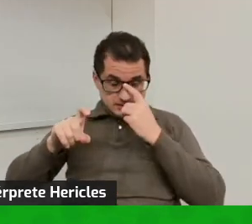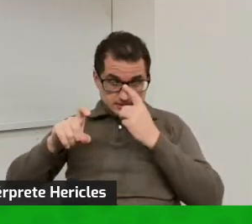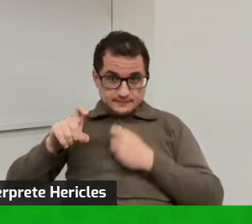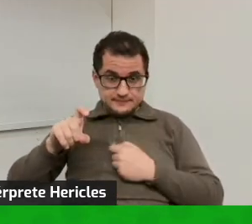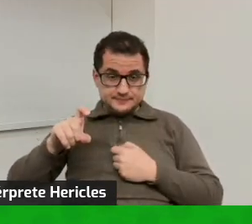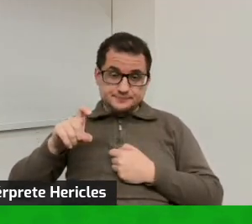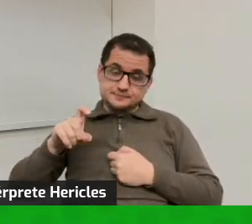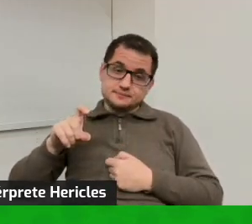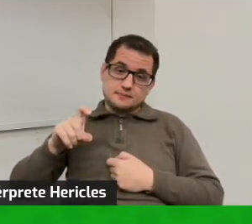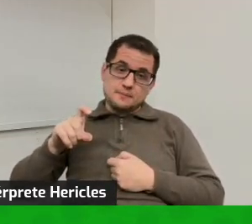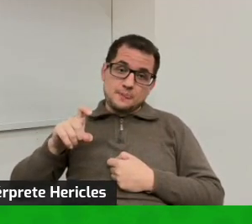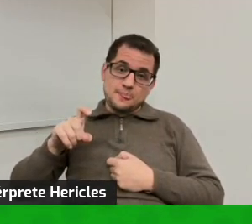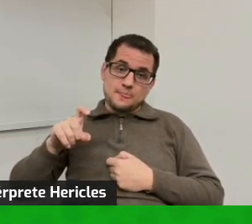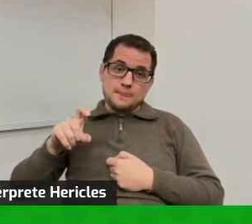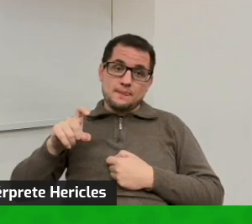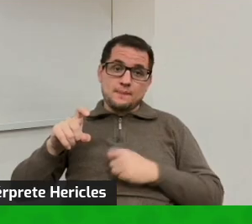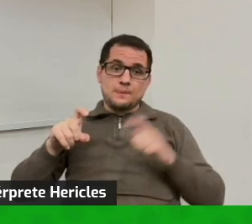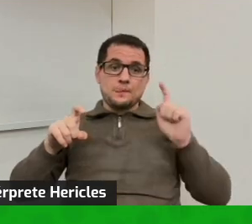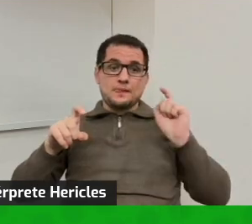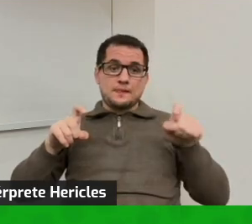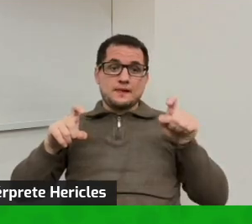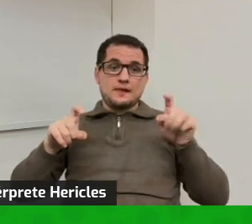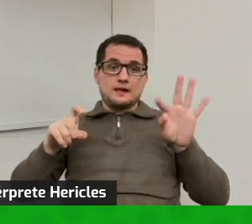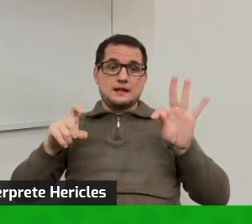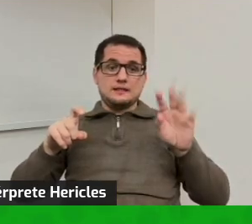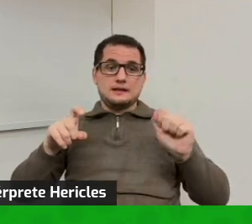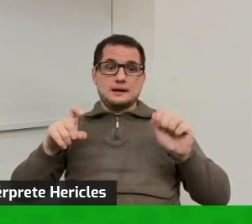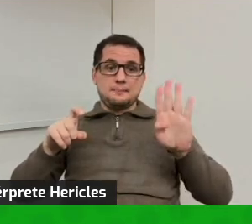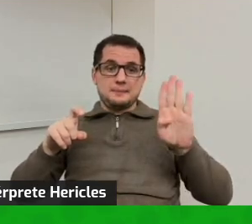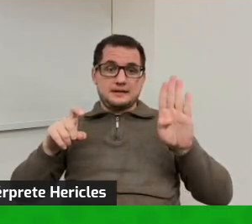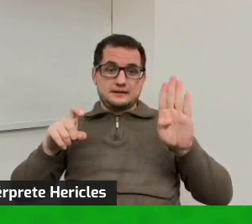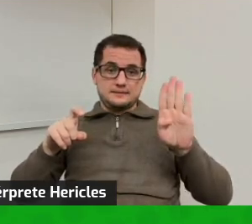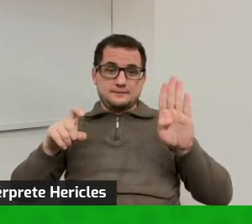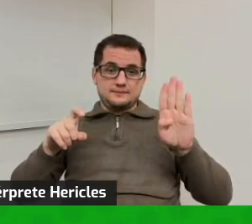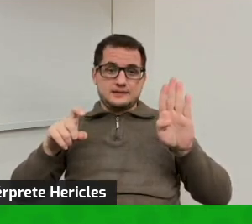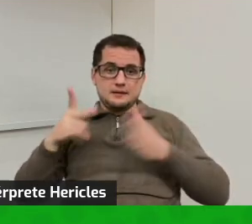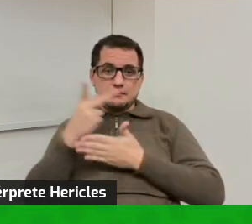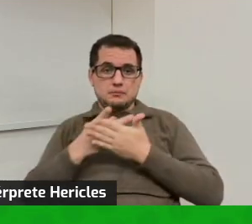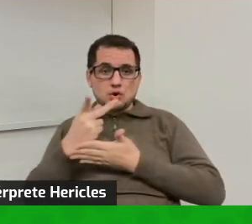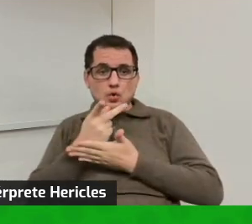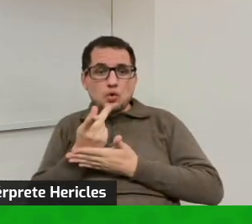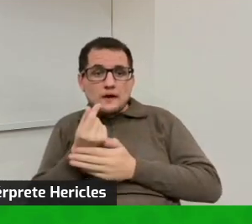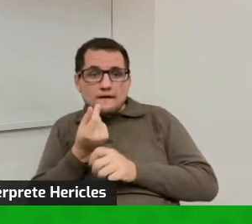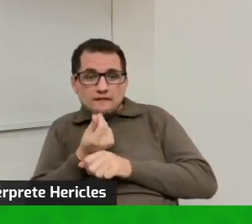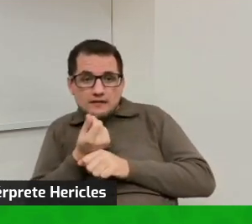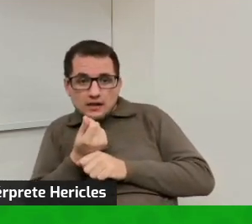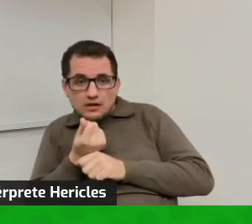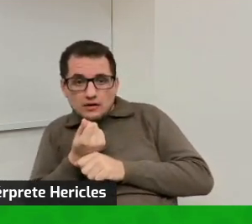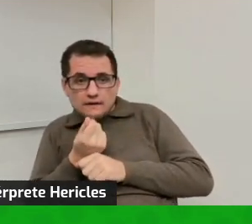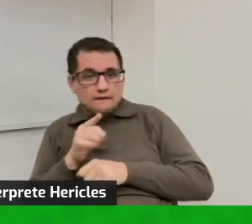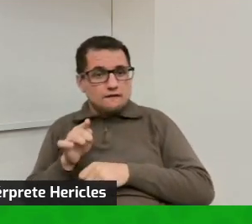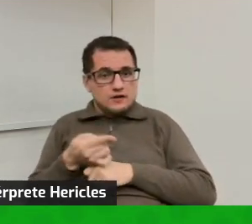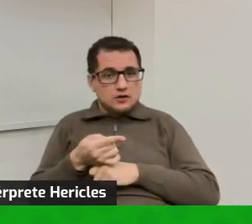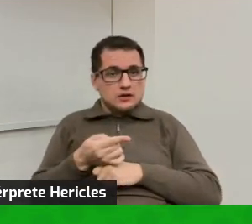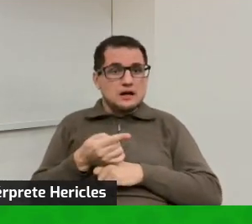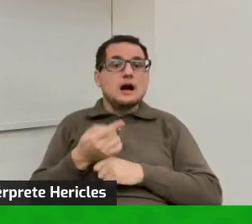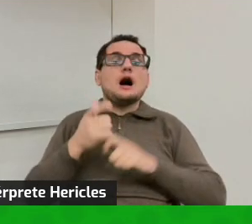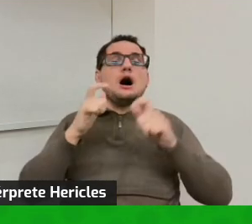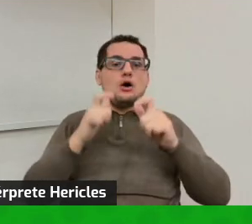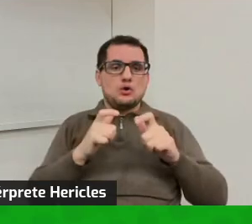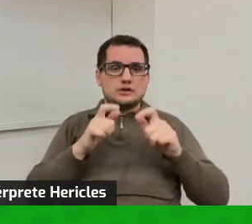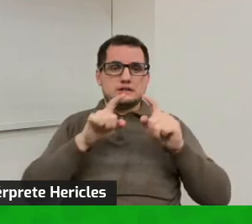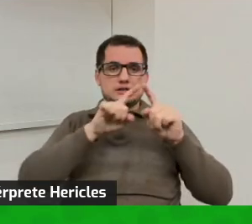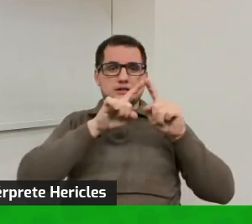PROC-X, tab, pesquisa valor, esse carinha aqui, vírgula, a matriz, minha matriz